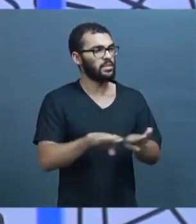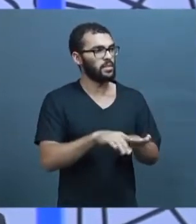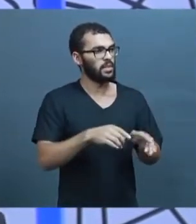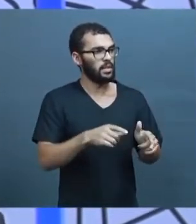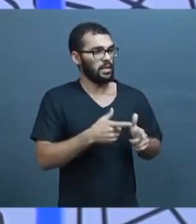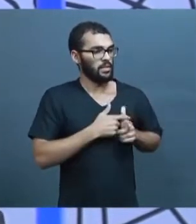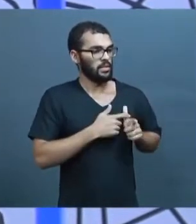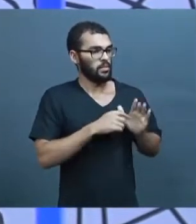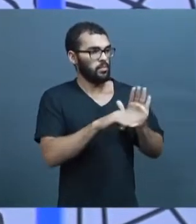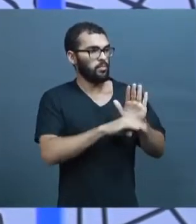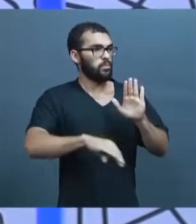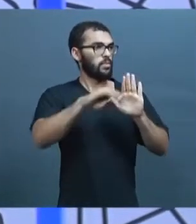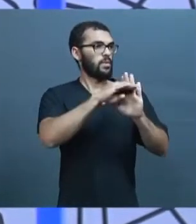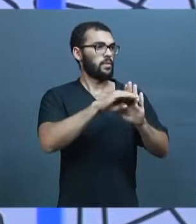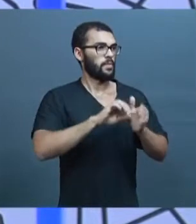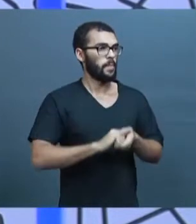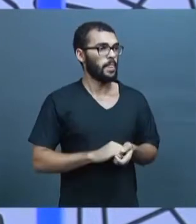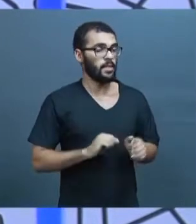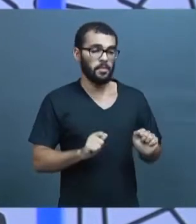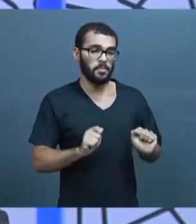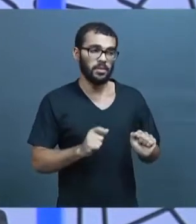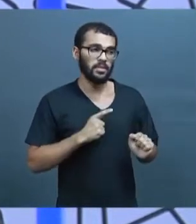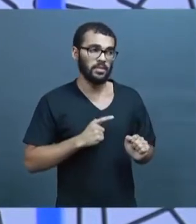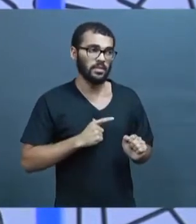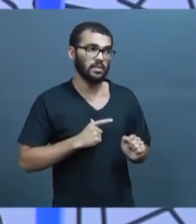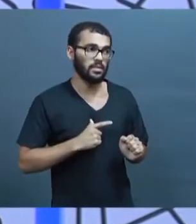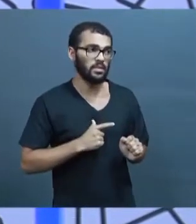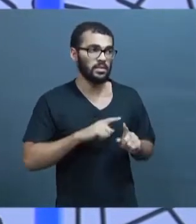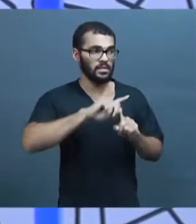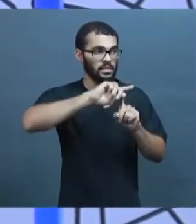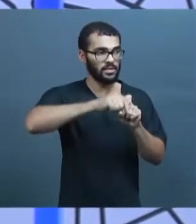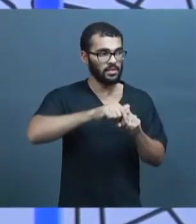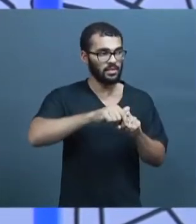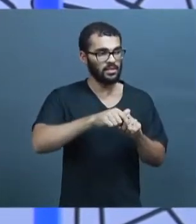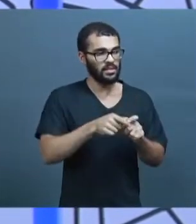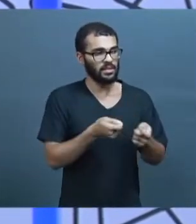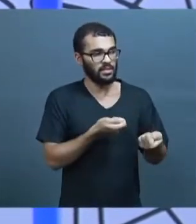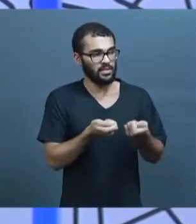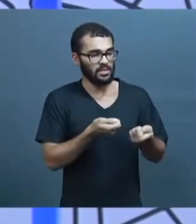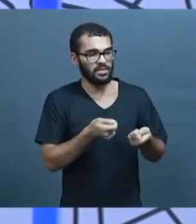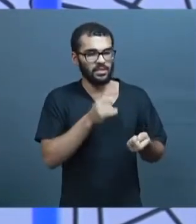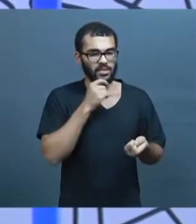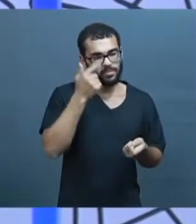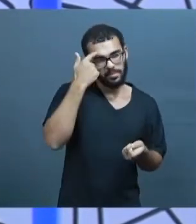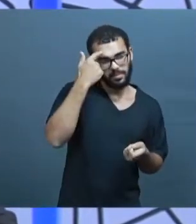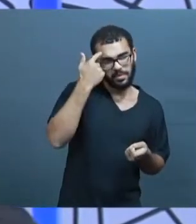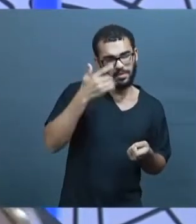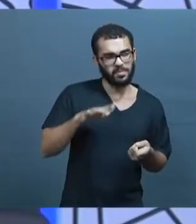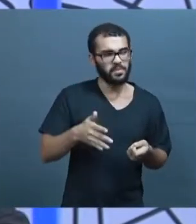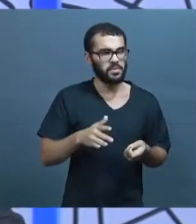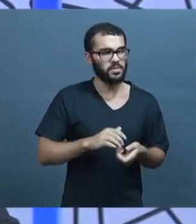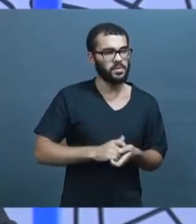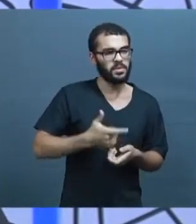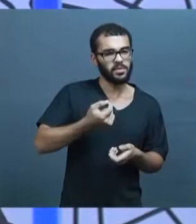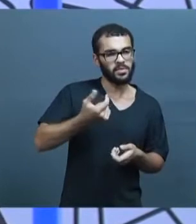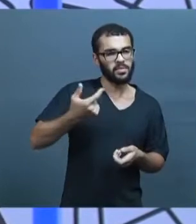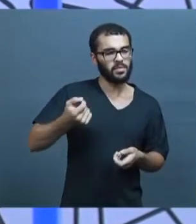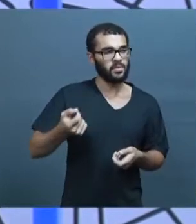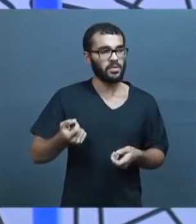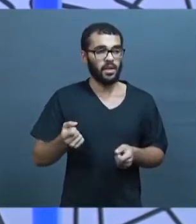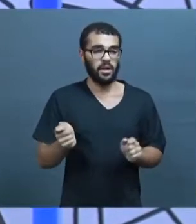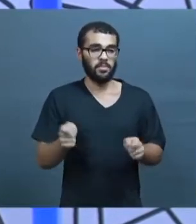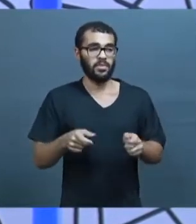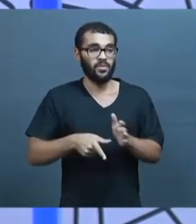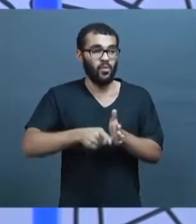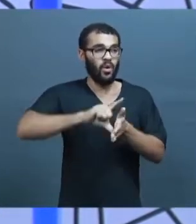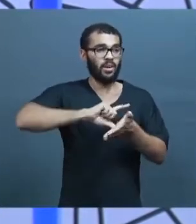de, inclusive, antecipar uma crise fiscal que estava prevista para meados de 2020, para o final de 2020, já para esse ano,